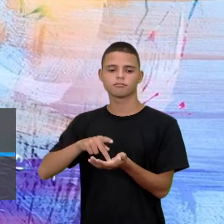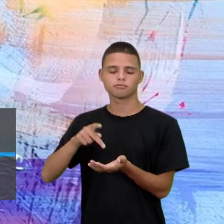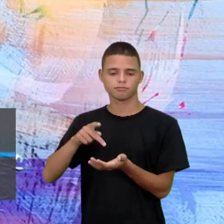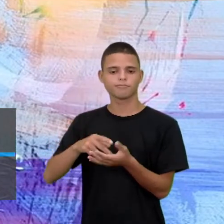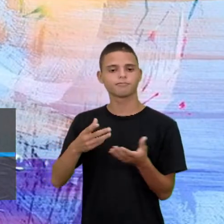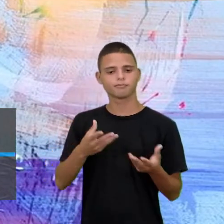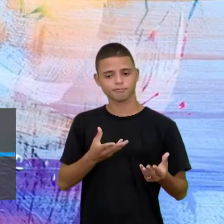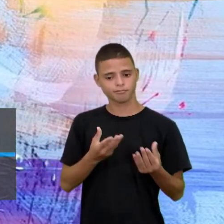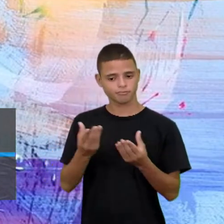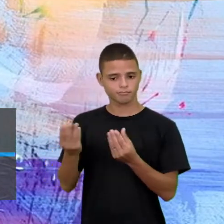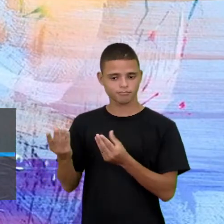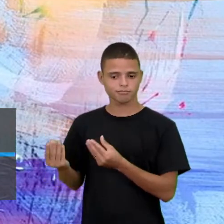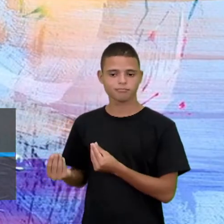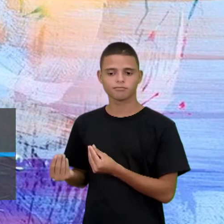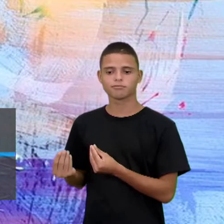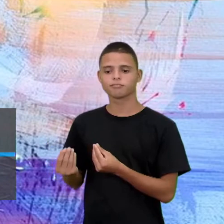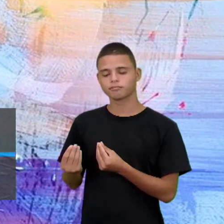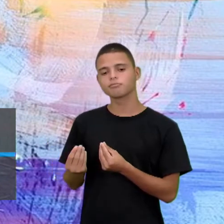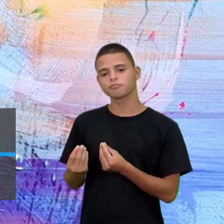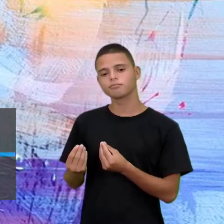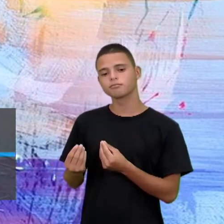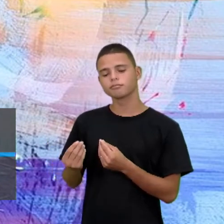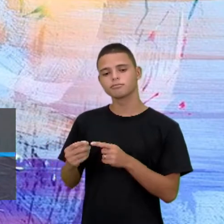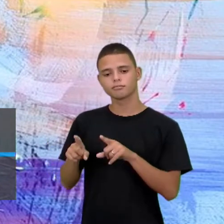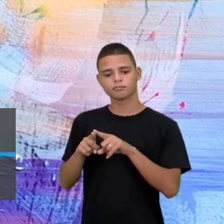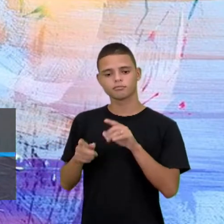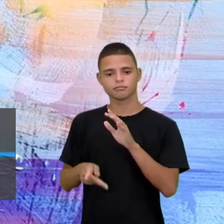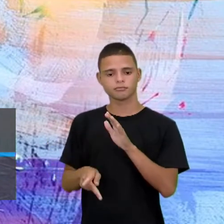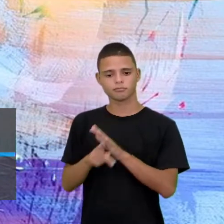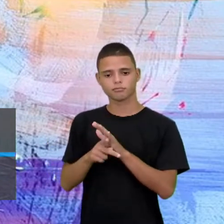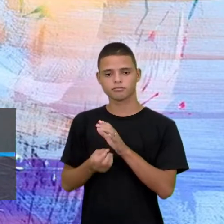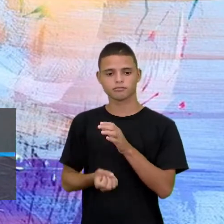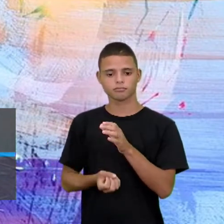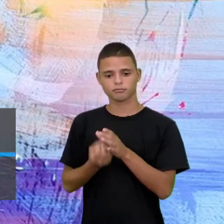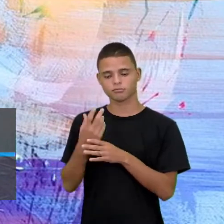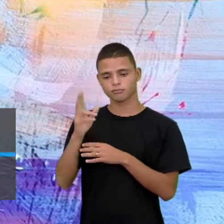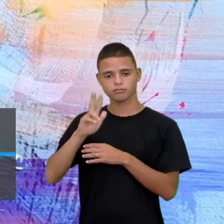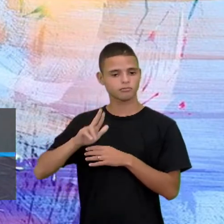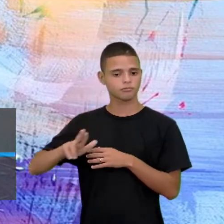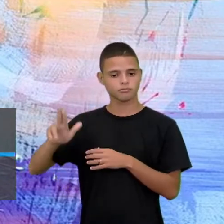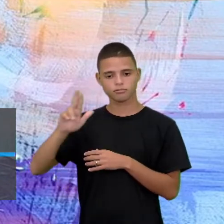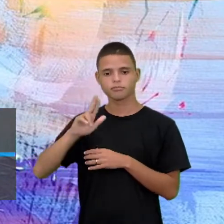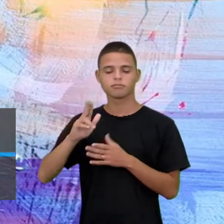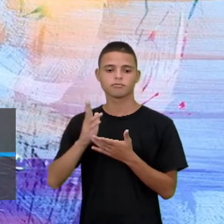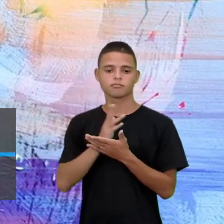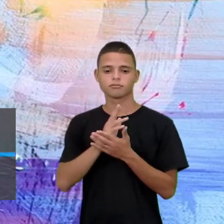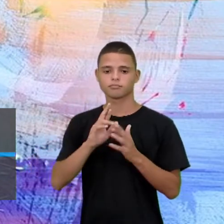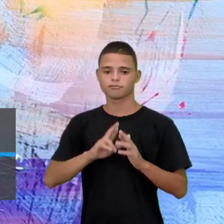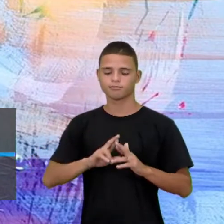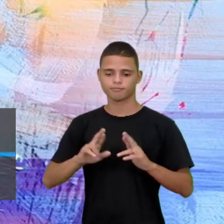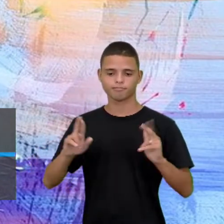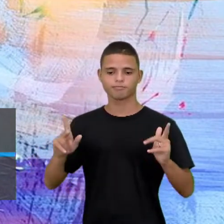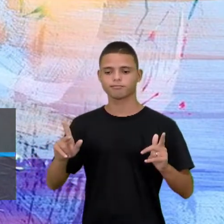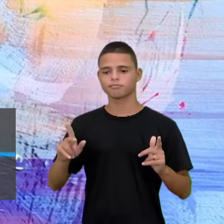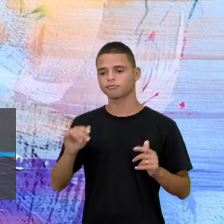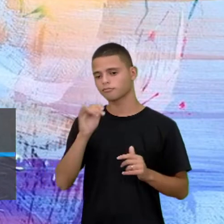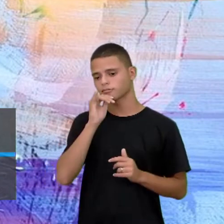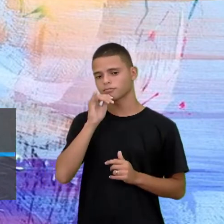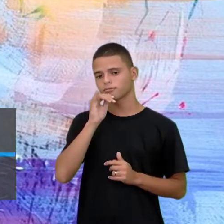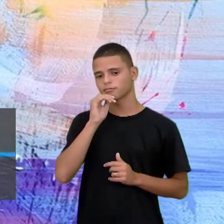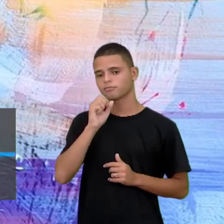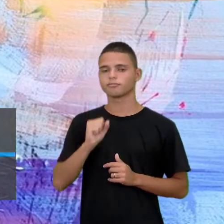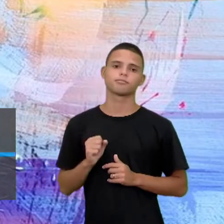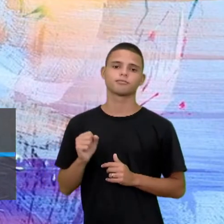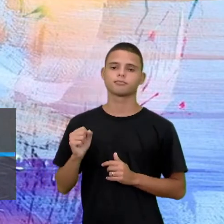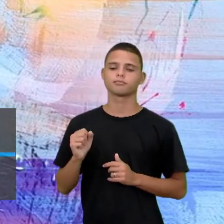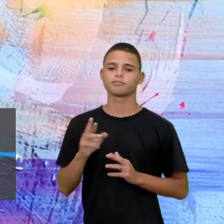mais para funcionalidade e também para o consumo, né, do seu público, de formas diferenciadas. Se a gente pegar com